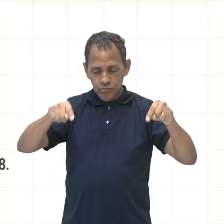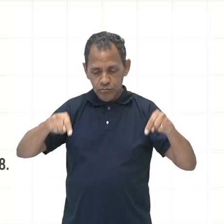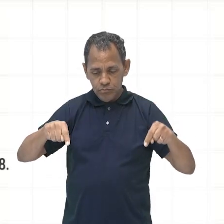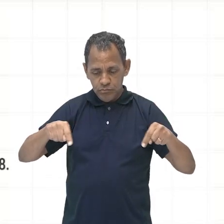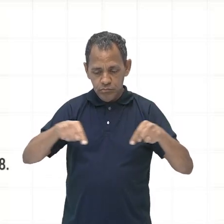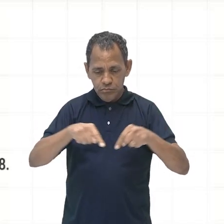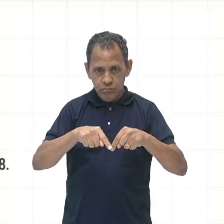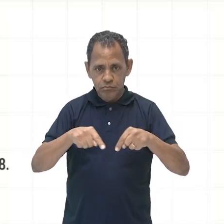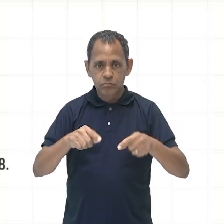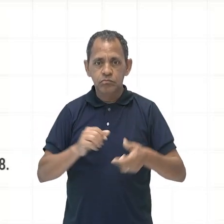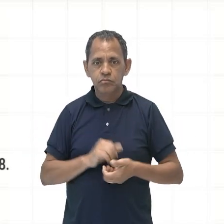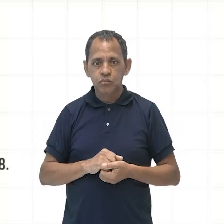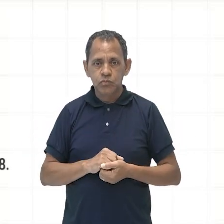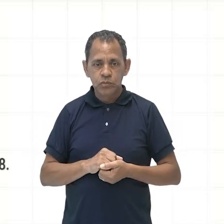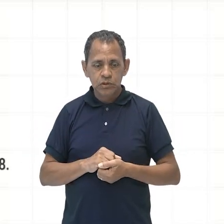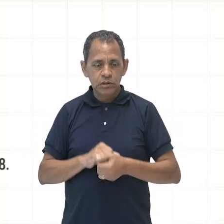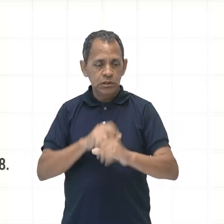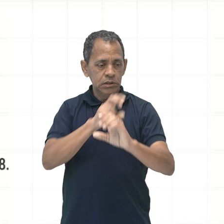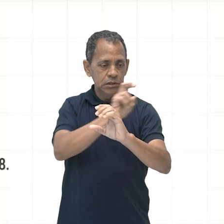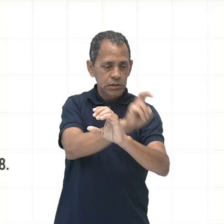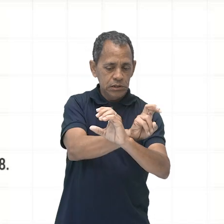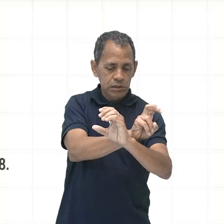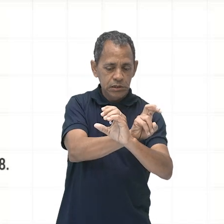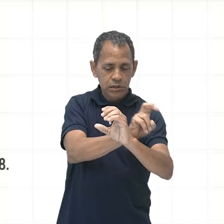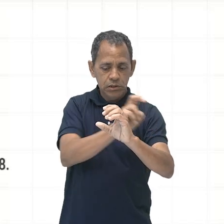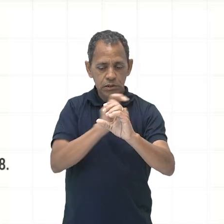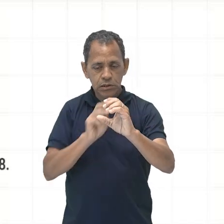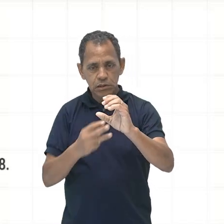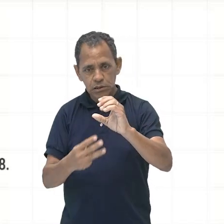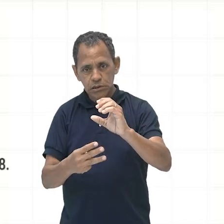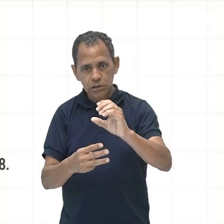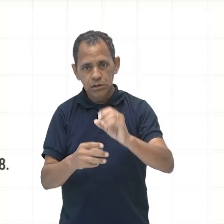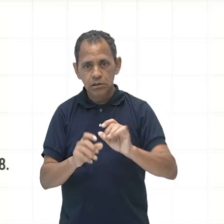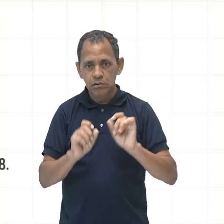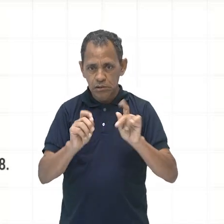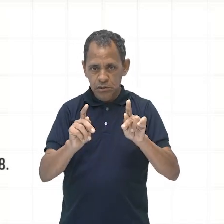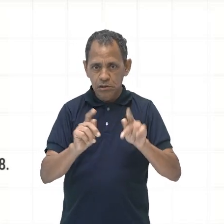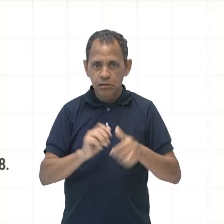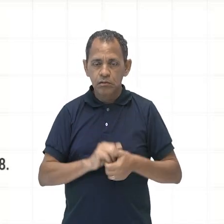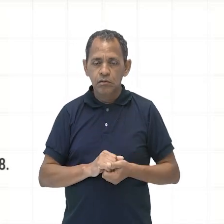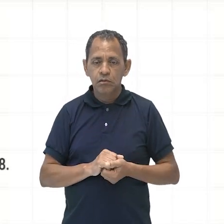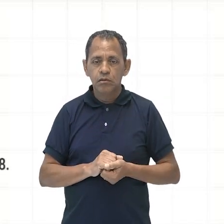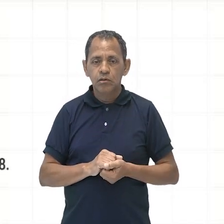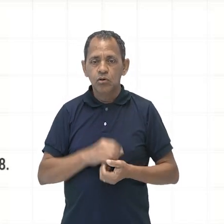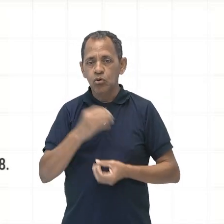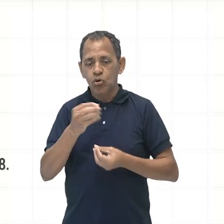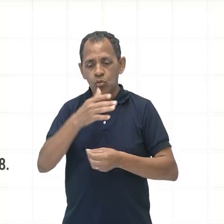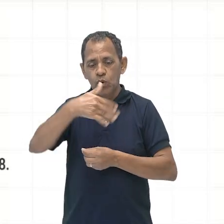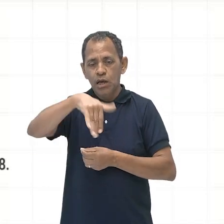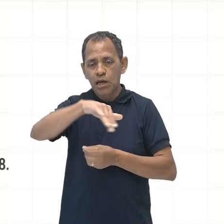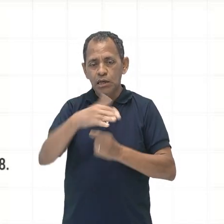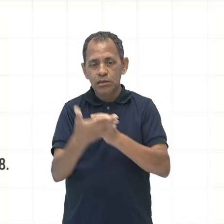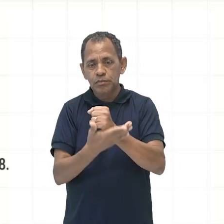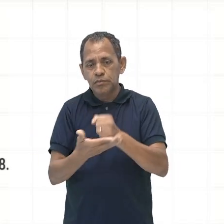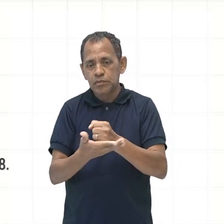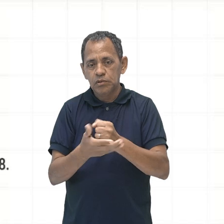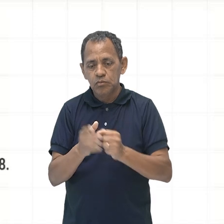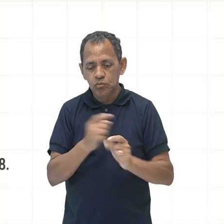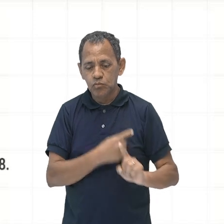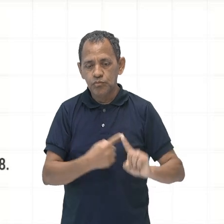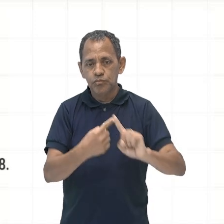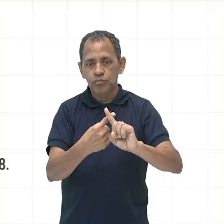né? Um lado mede 5 e um lado mede 3. Ok, então vou calcular a área dessa base.